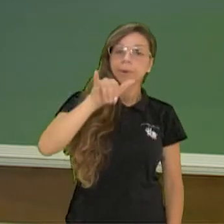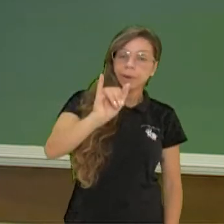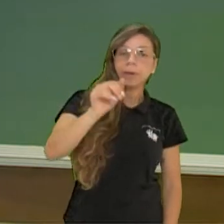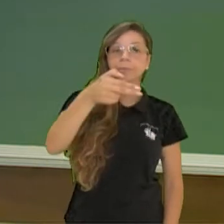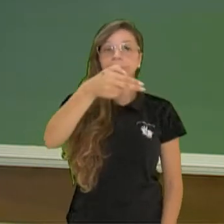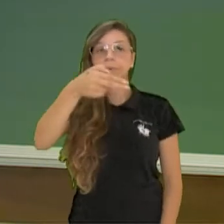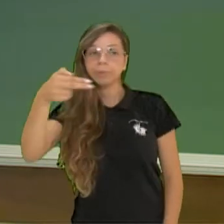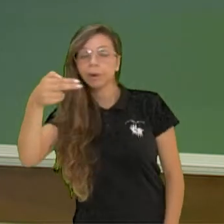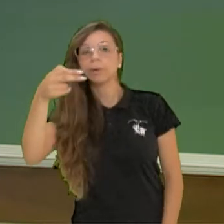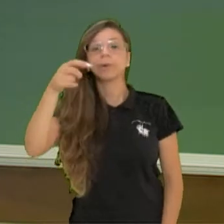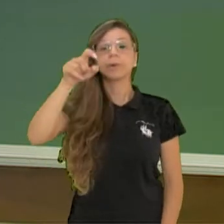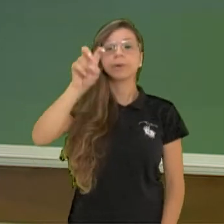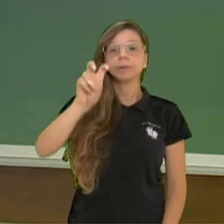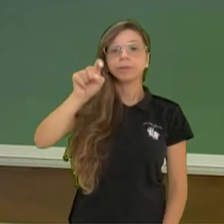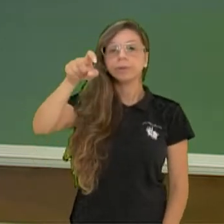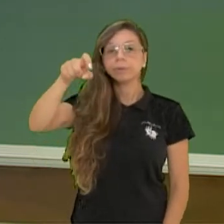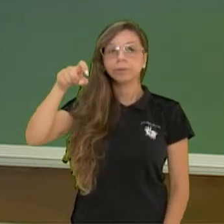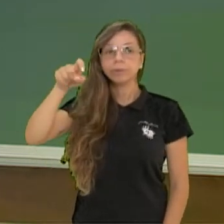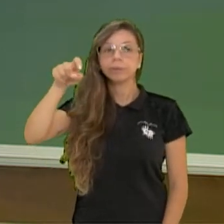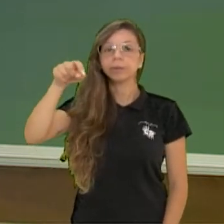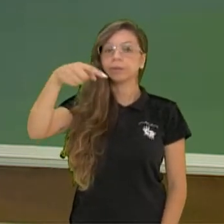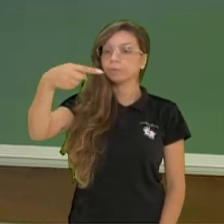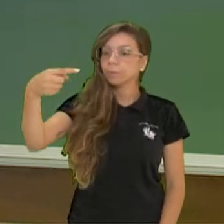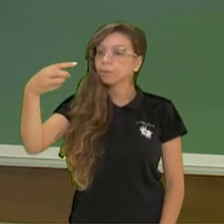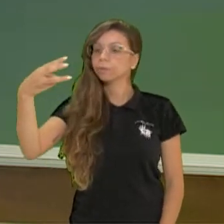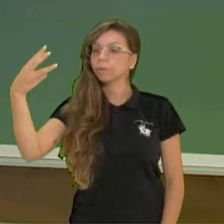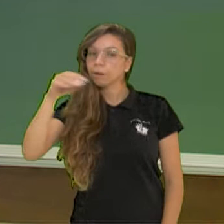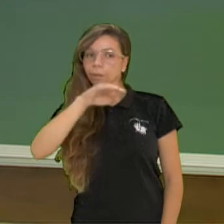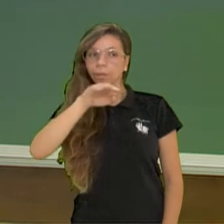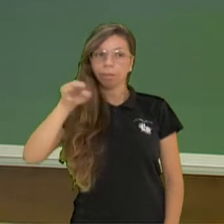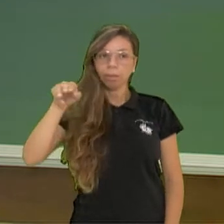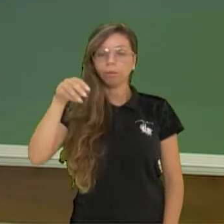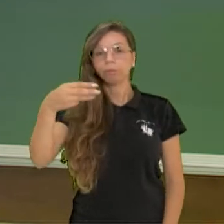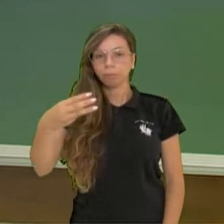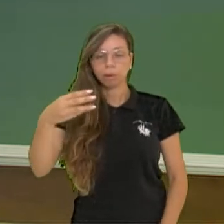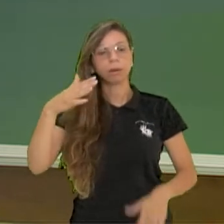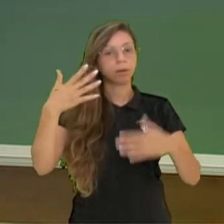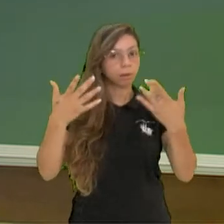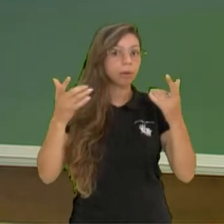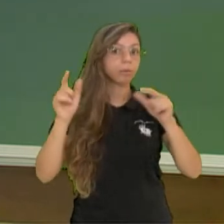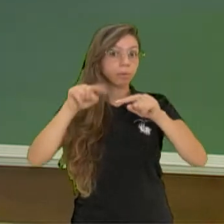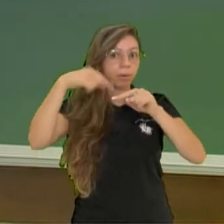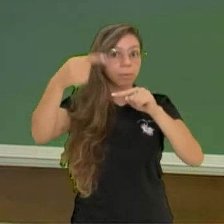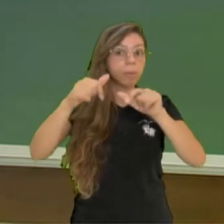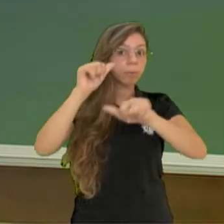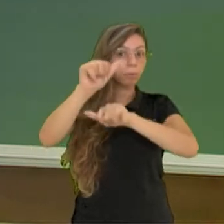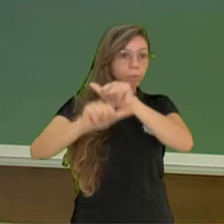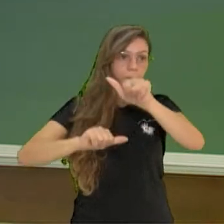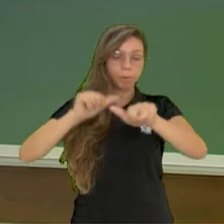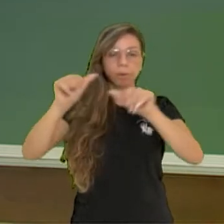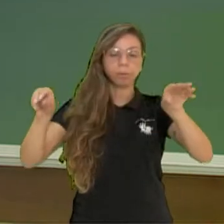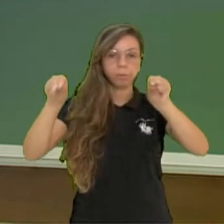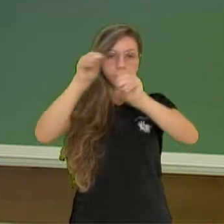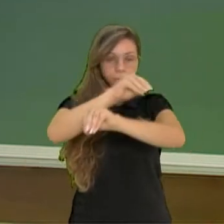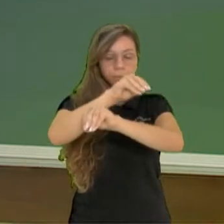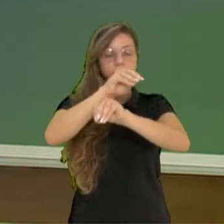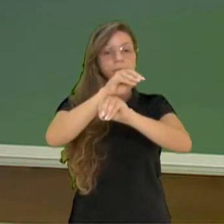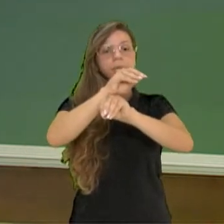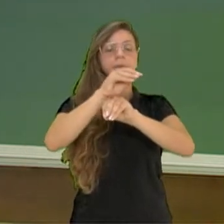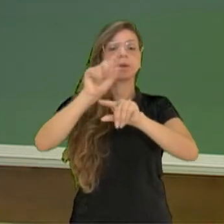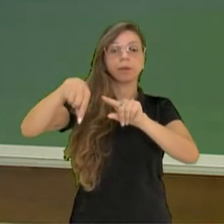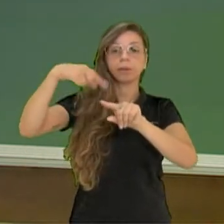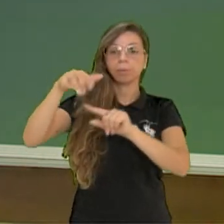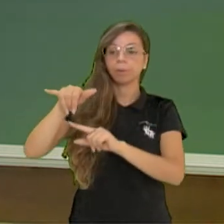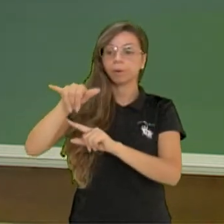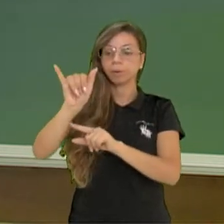menos 2 sobre 3, depois faz essa troca. E o segundo passo é isolar o y em função de x.